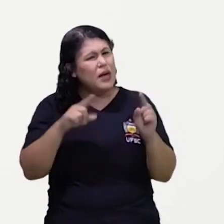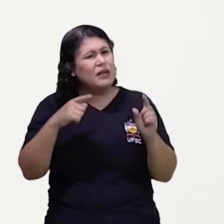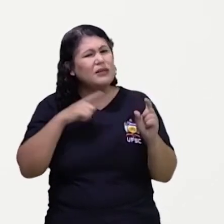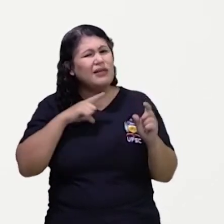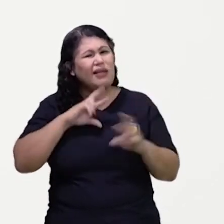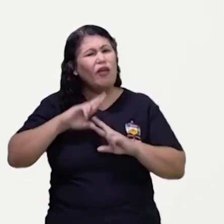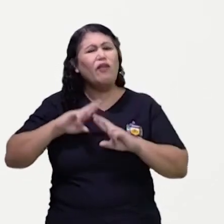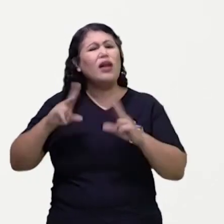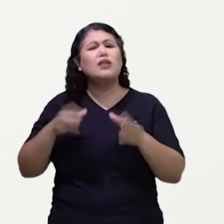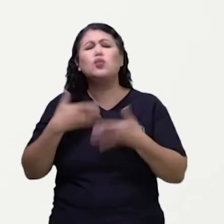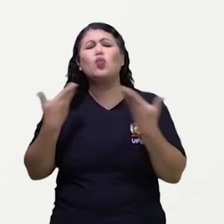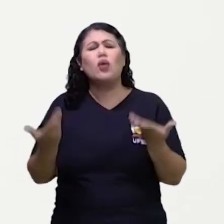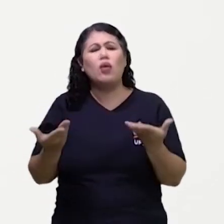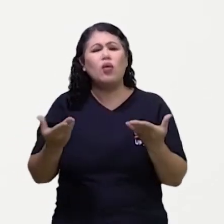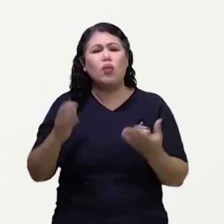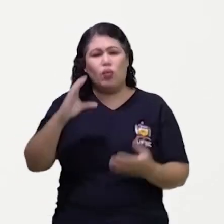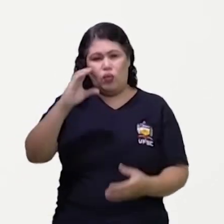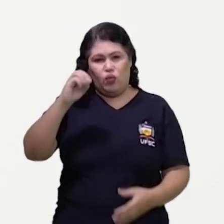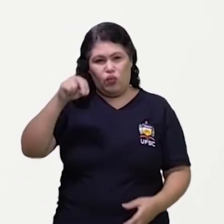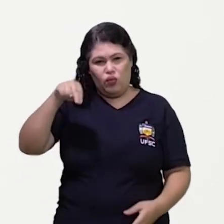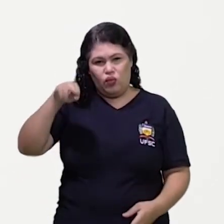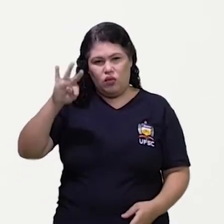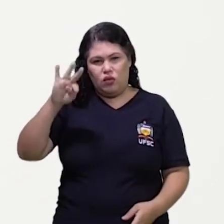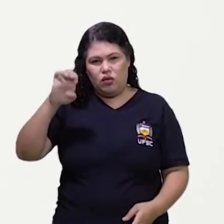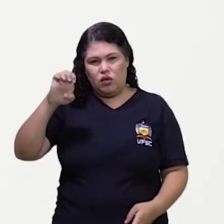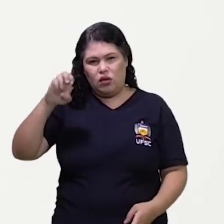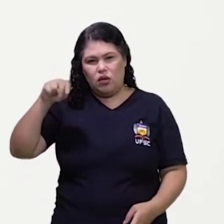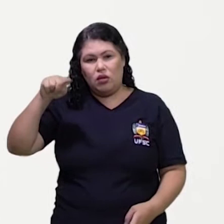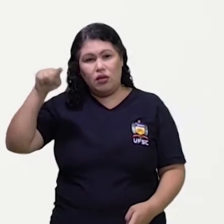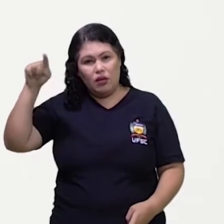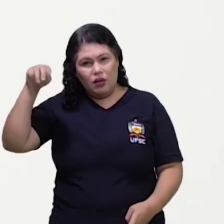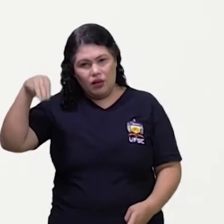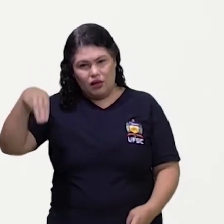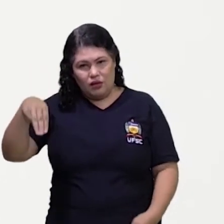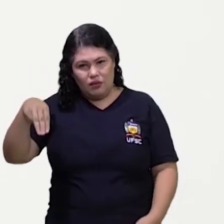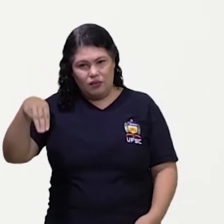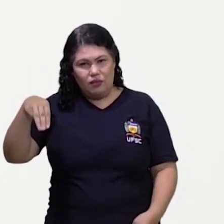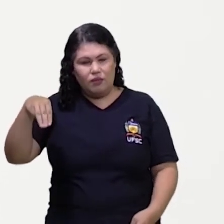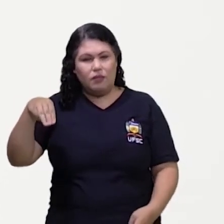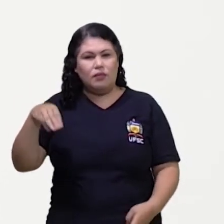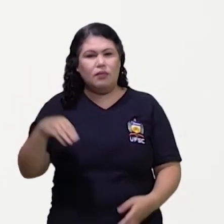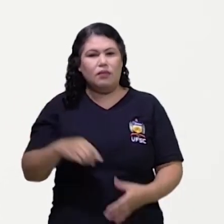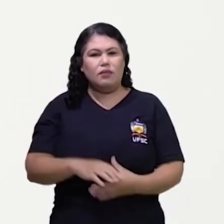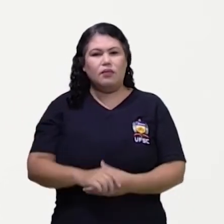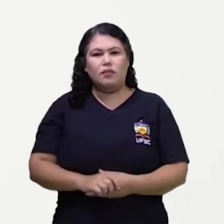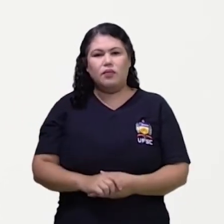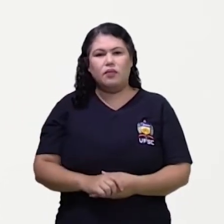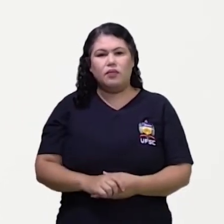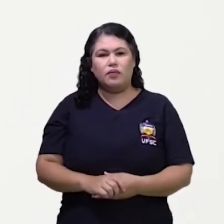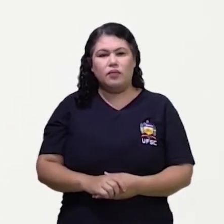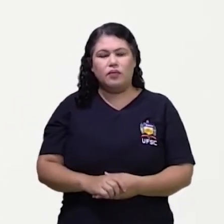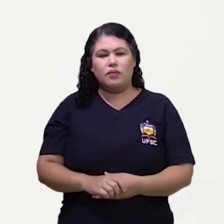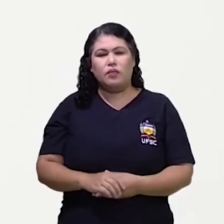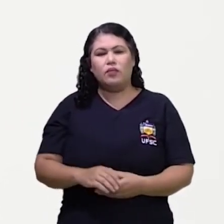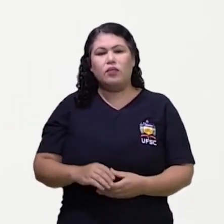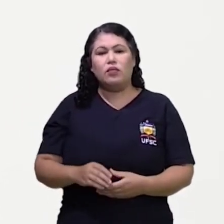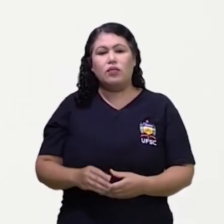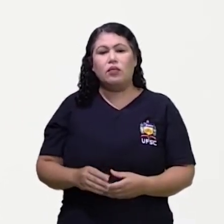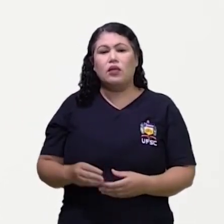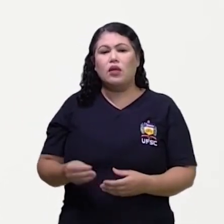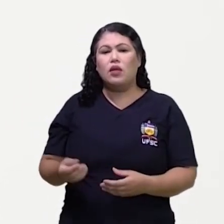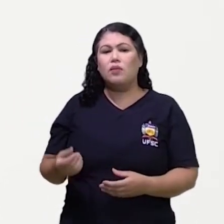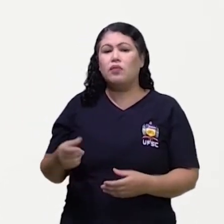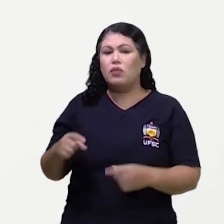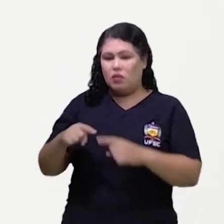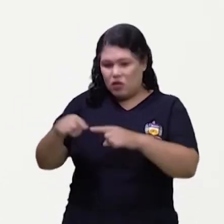som. Contém. Ok? Ó. Contém, vamos para o exemplo,